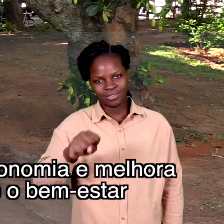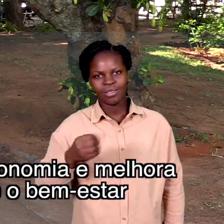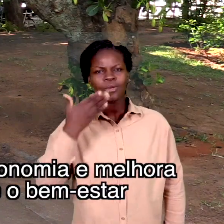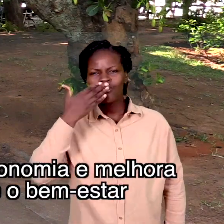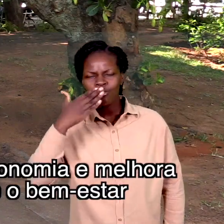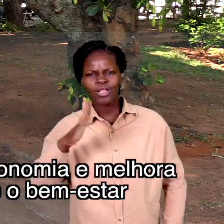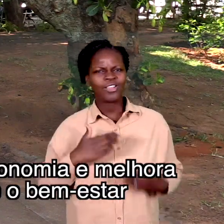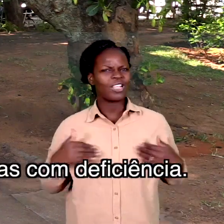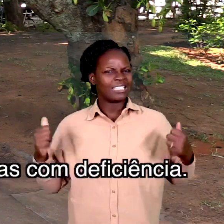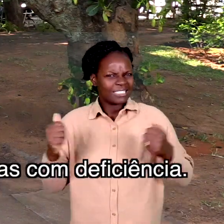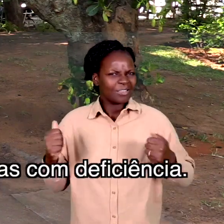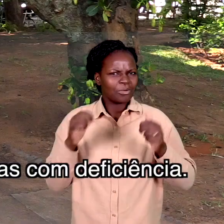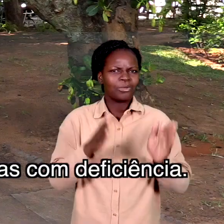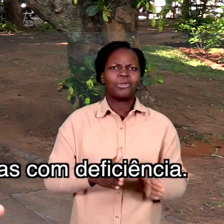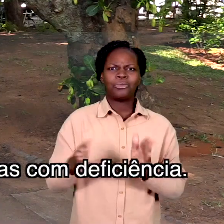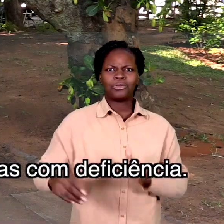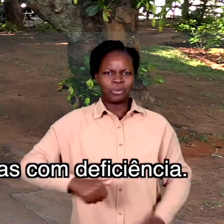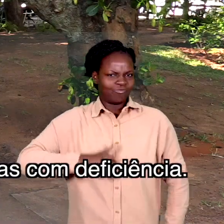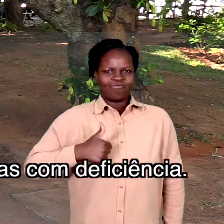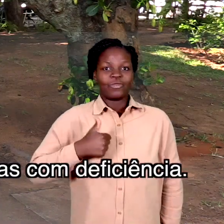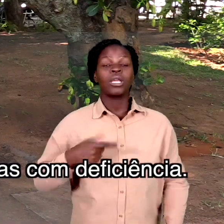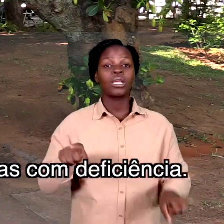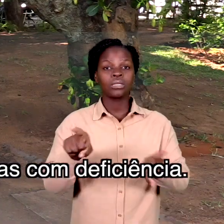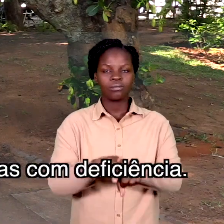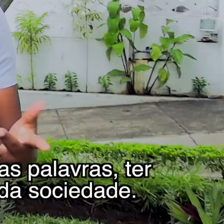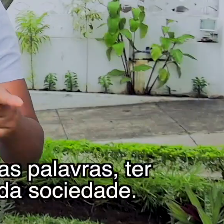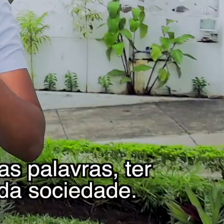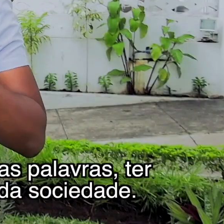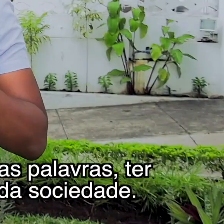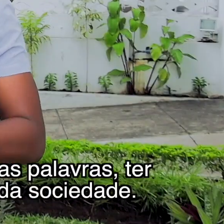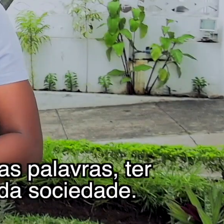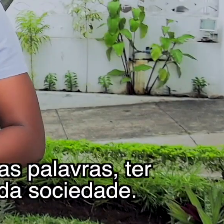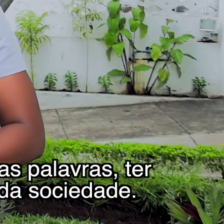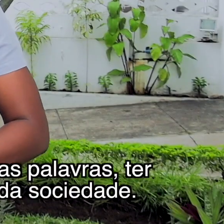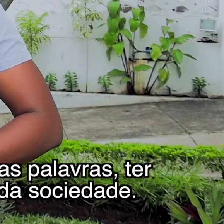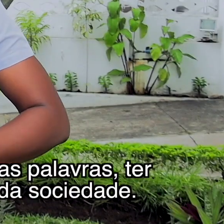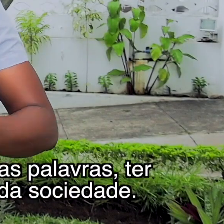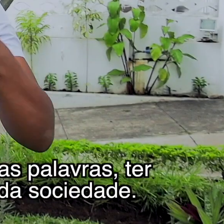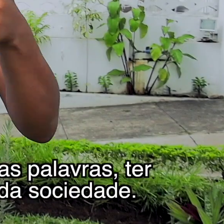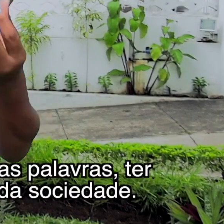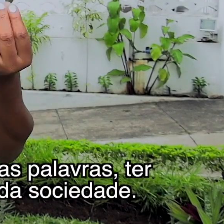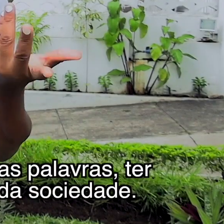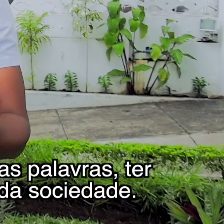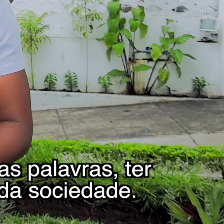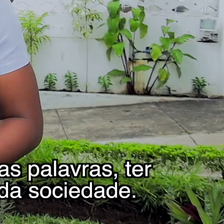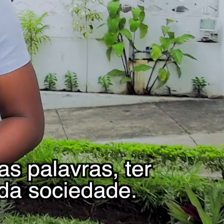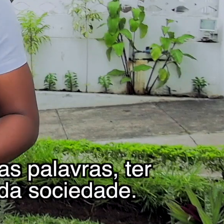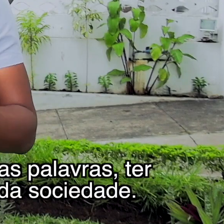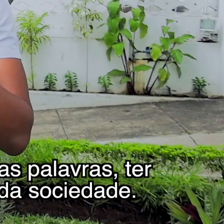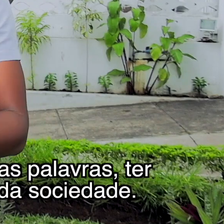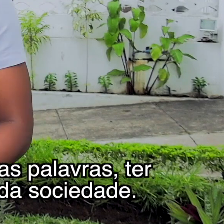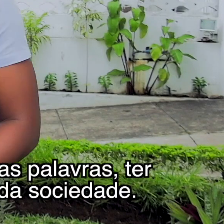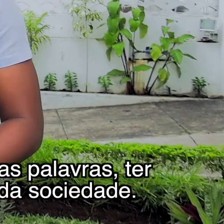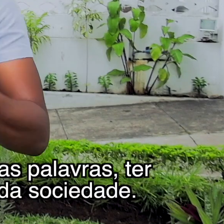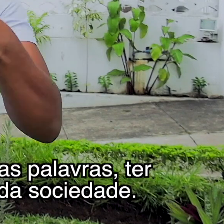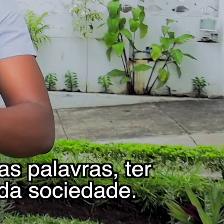que é a autoestima e o bem-estar de qualquer pessoa, inclusive as pessoas com deficiência. E a Assunta bem sabe disso. Nas suas palavras, ter um